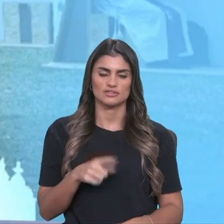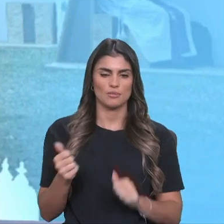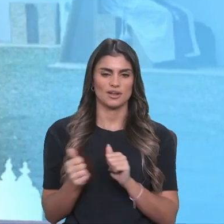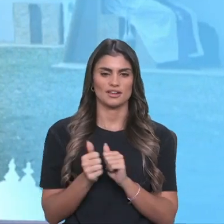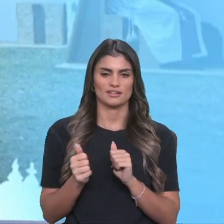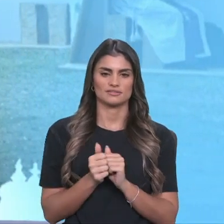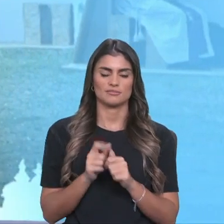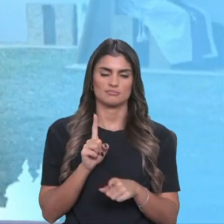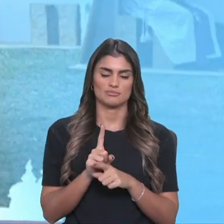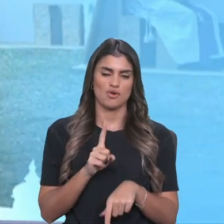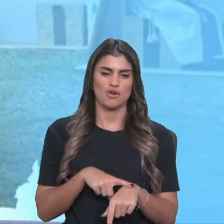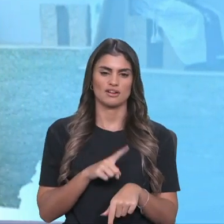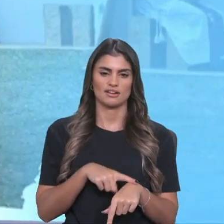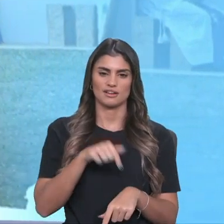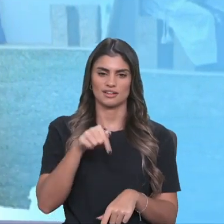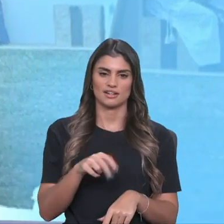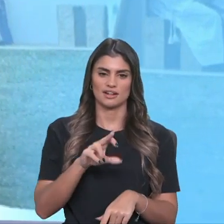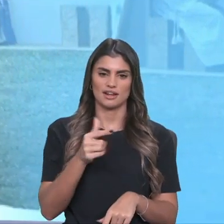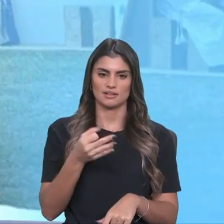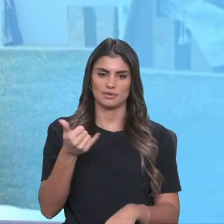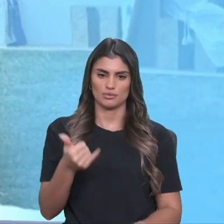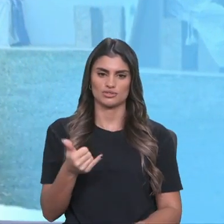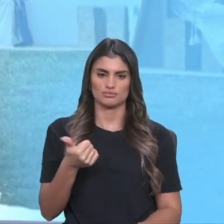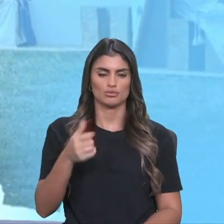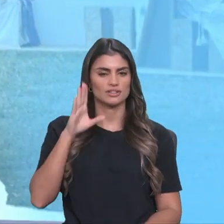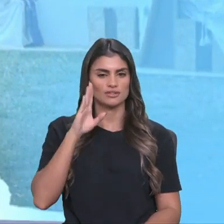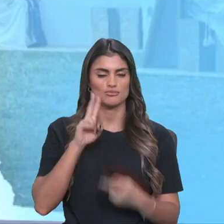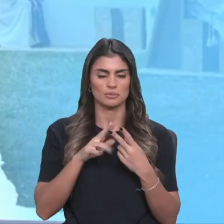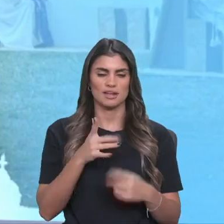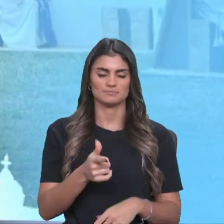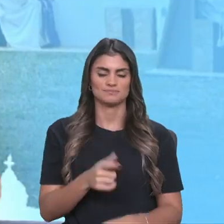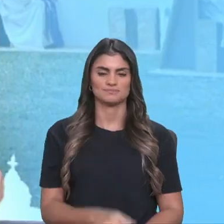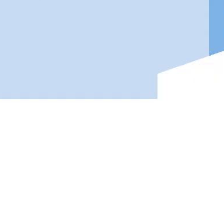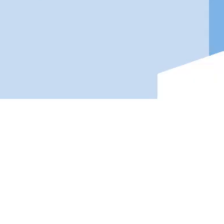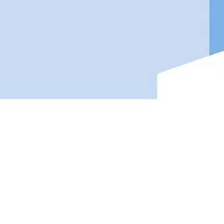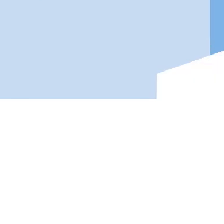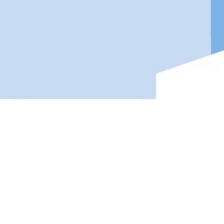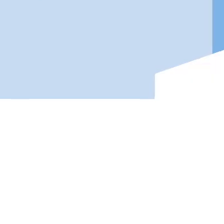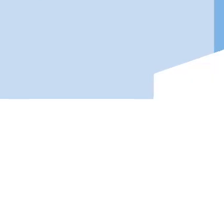companhia. É à mesma hora, aqui na RTP2. Boa tarde e até amanhã, se Deus quiser.